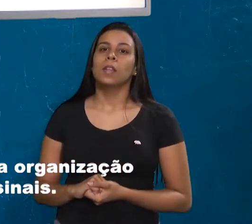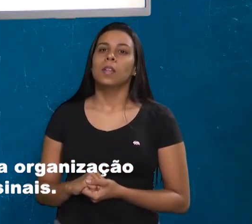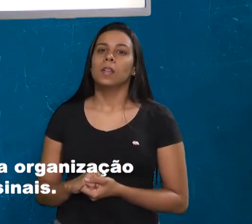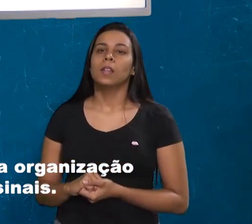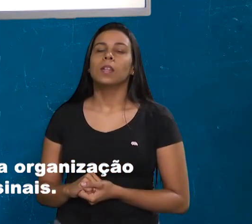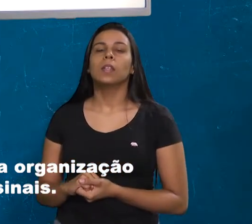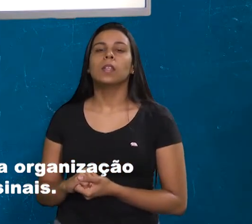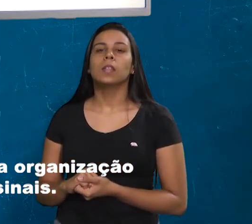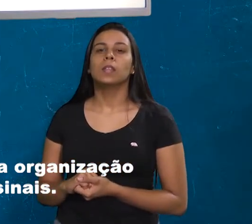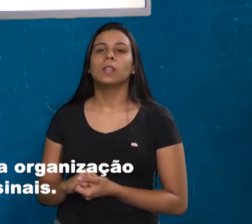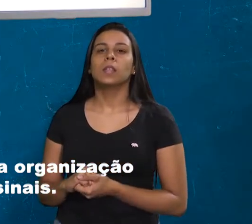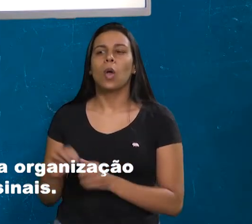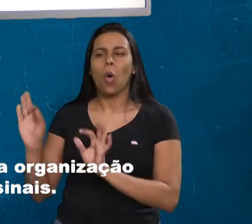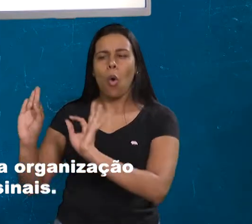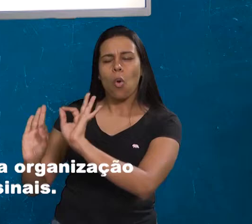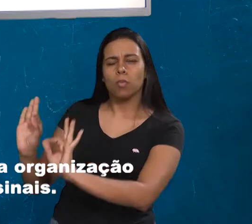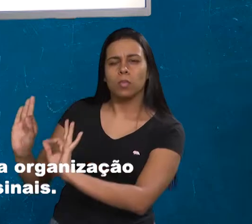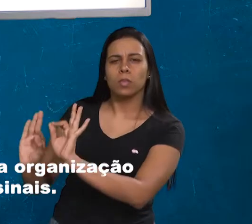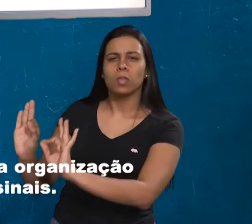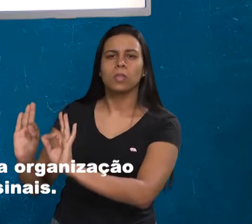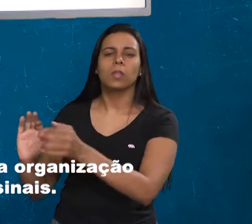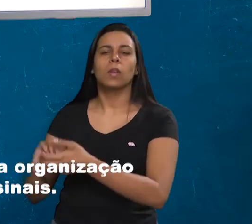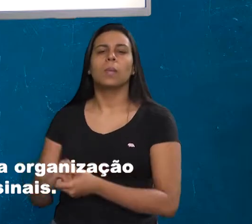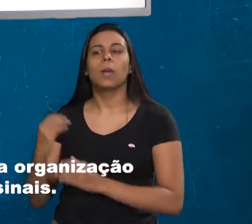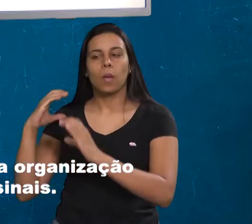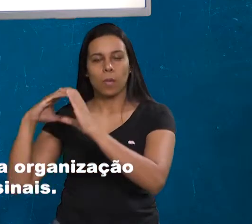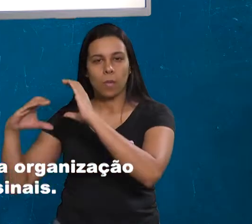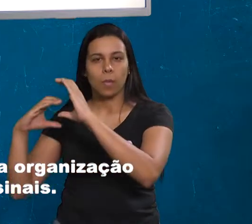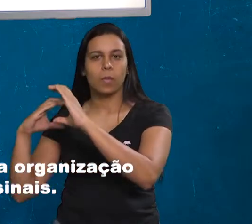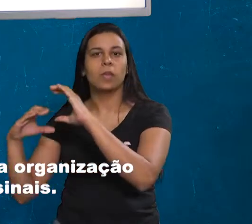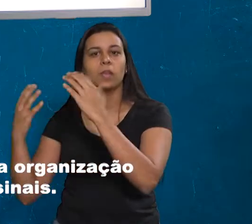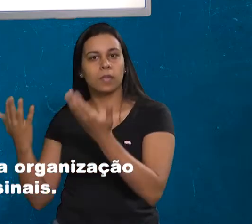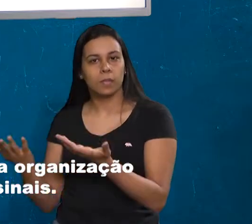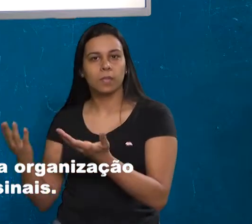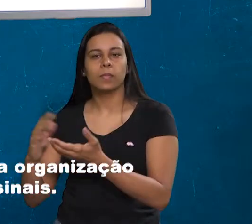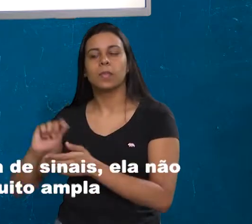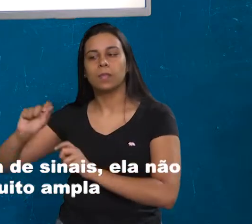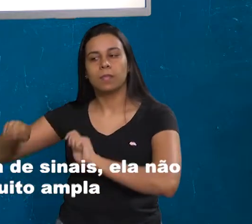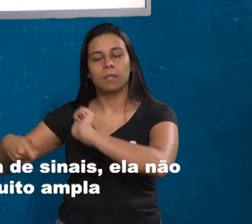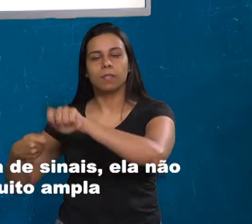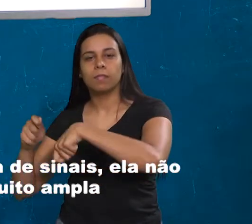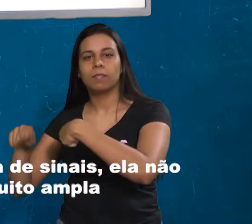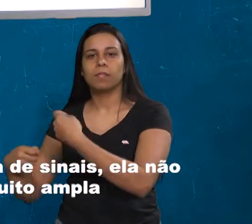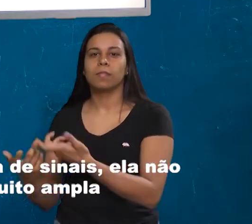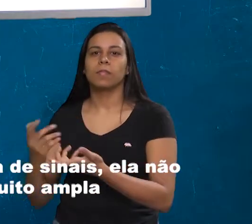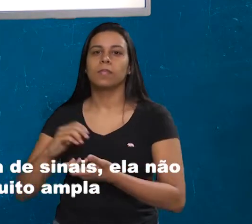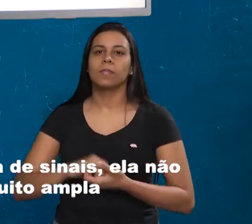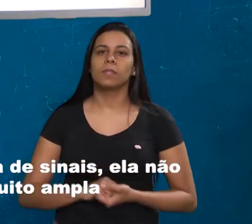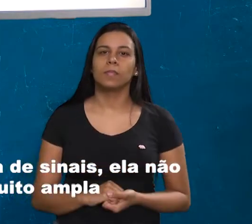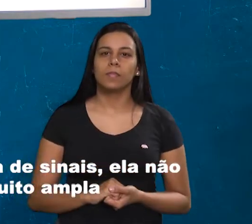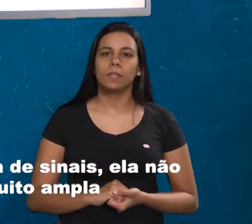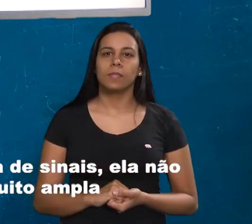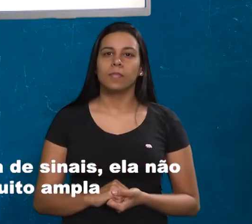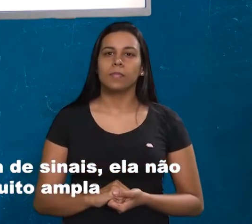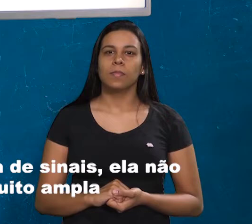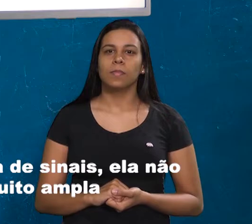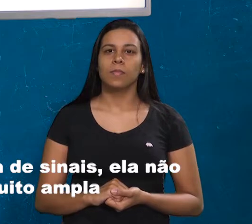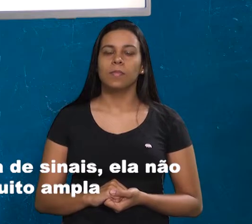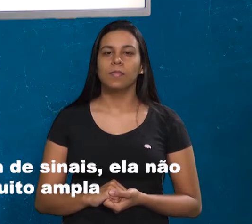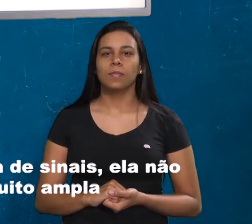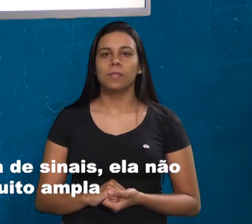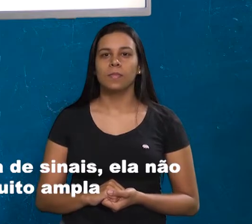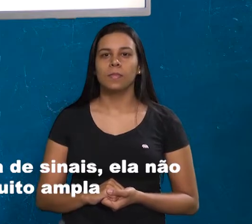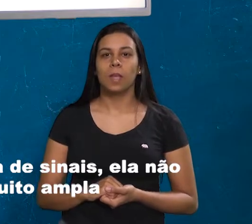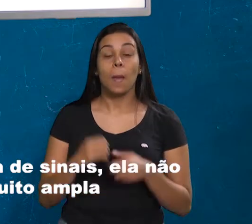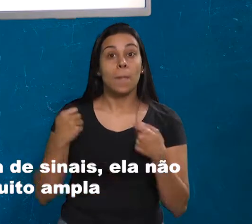constituição, essa organização para a comunicação se dá por meio de sinais. Mas aí a gente